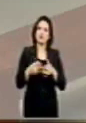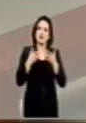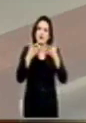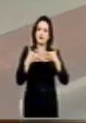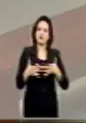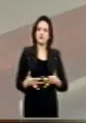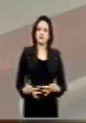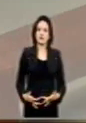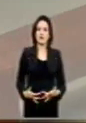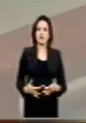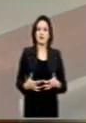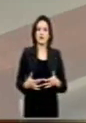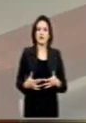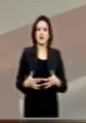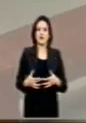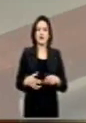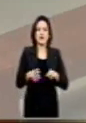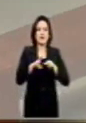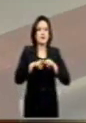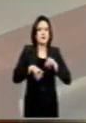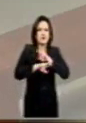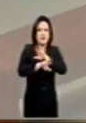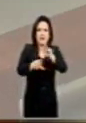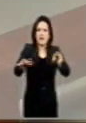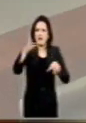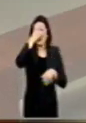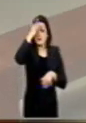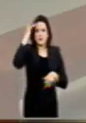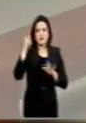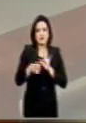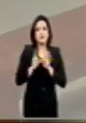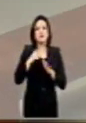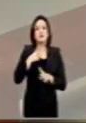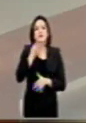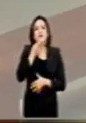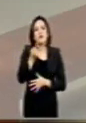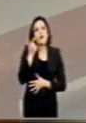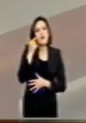por diversos doutrinadores do mundo inteiro, que eu trago uma análise